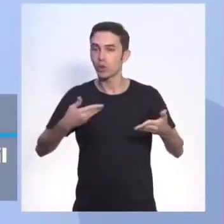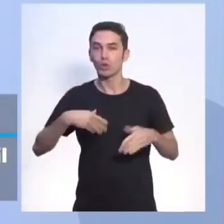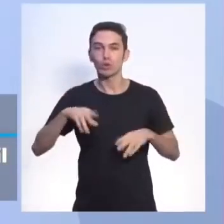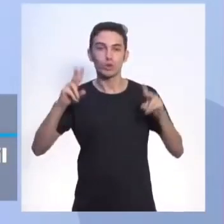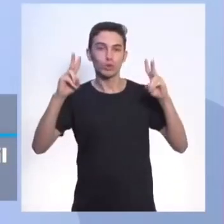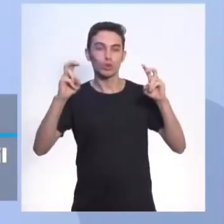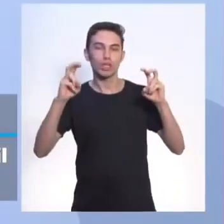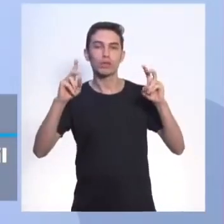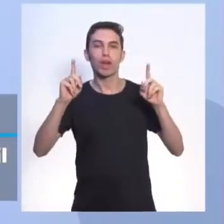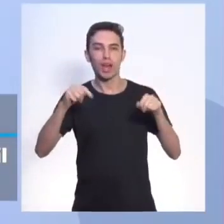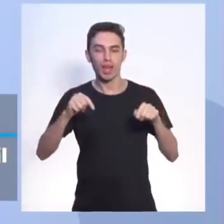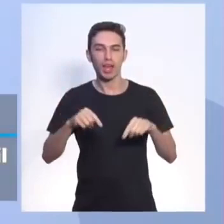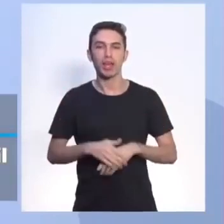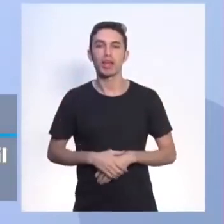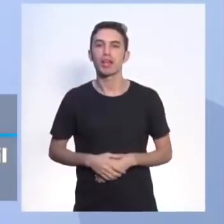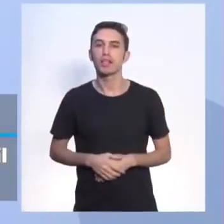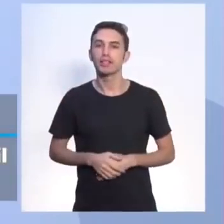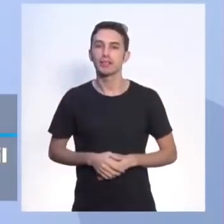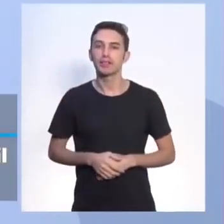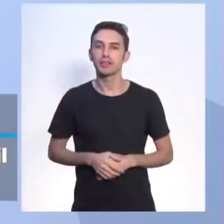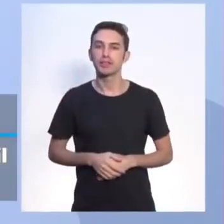da aula será...